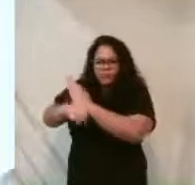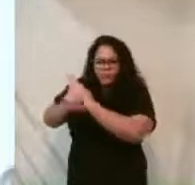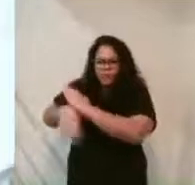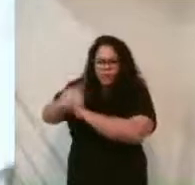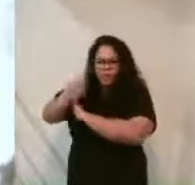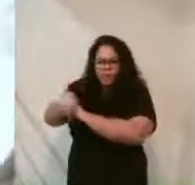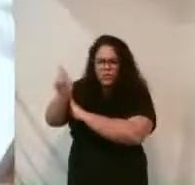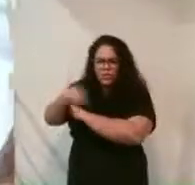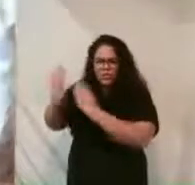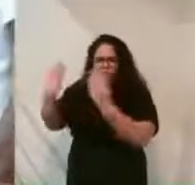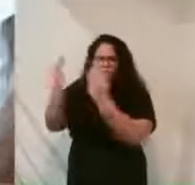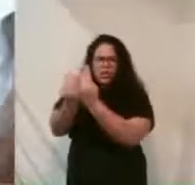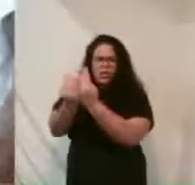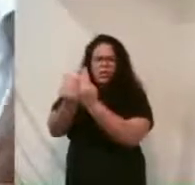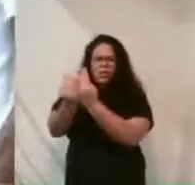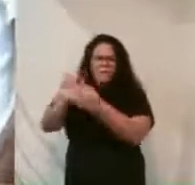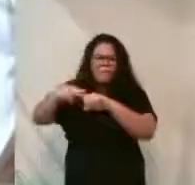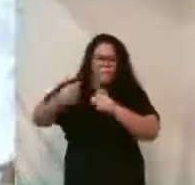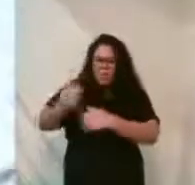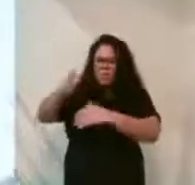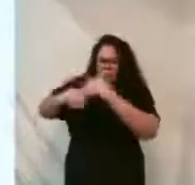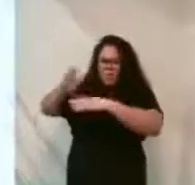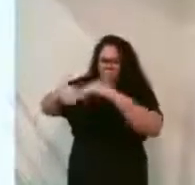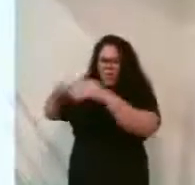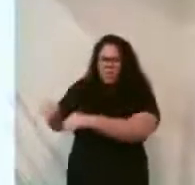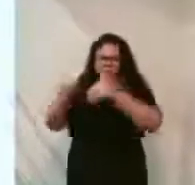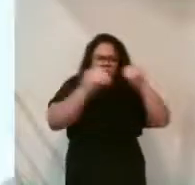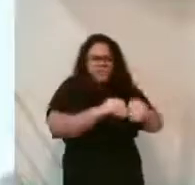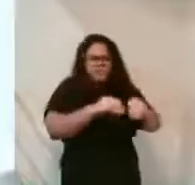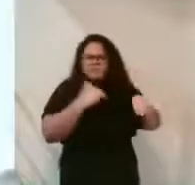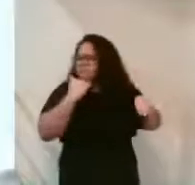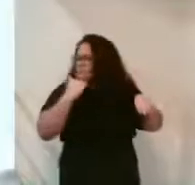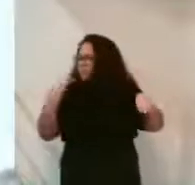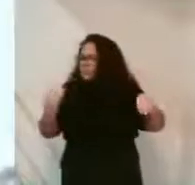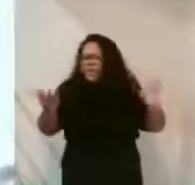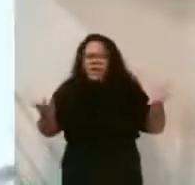exclusão. É uma afronta à política nacional de resíduos sólidos.